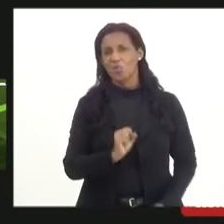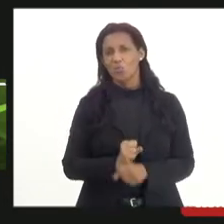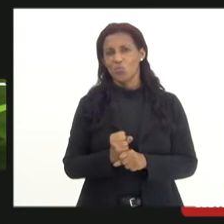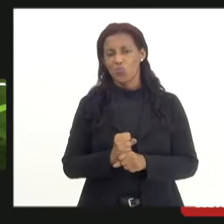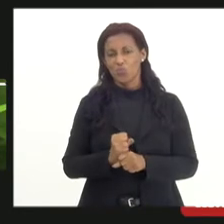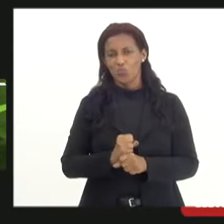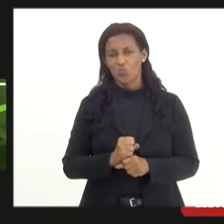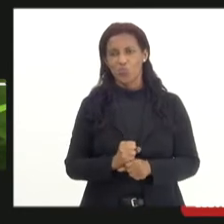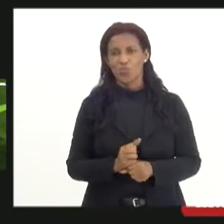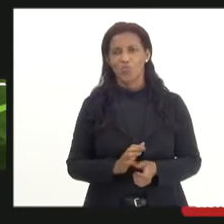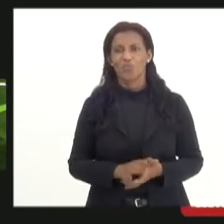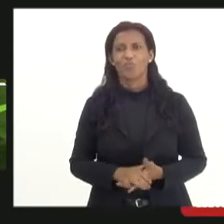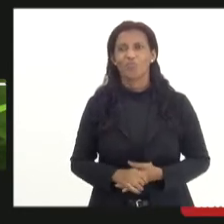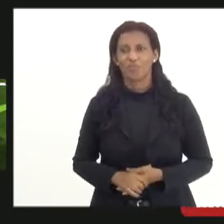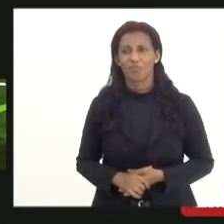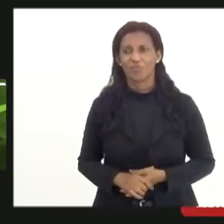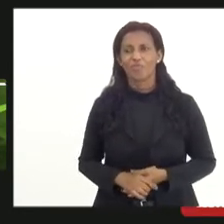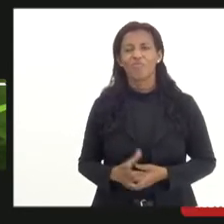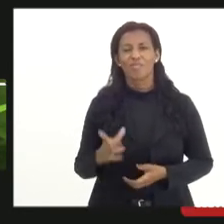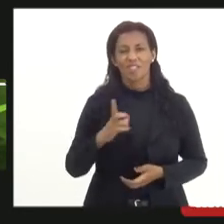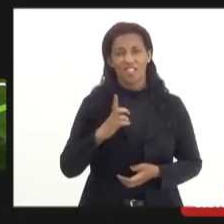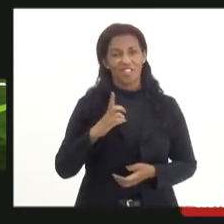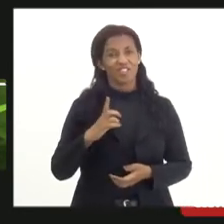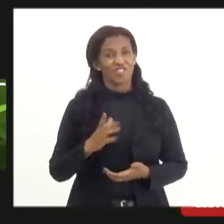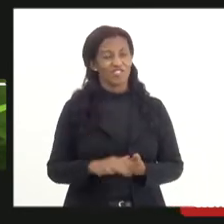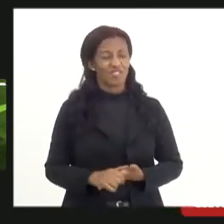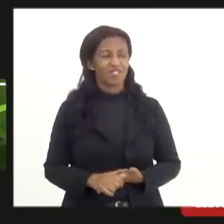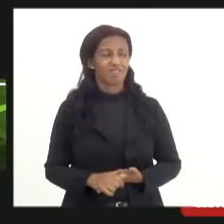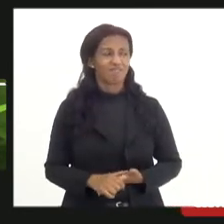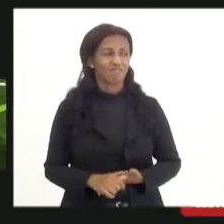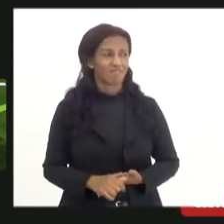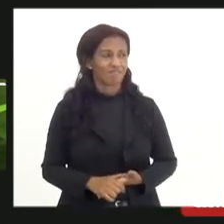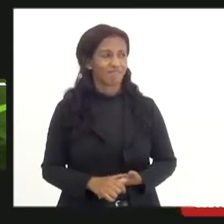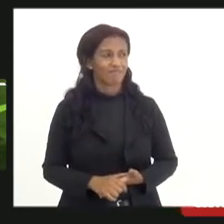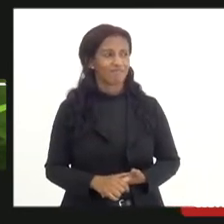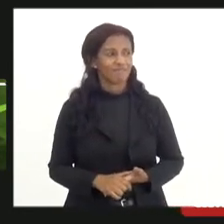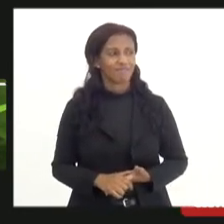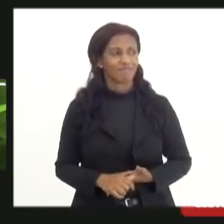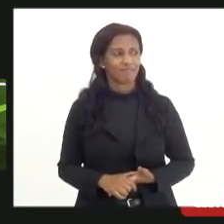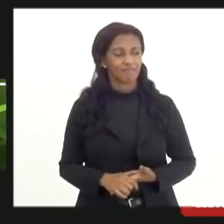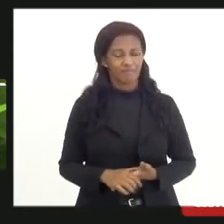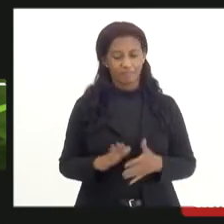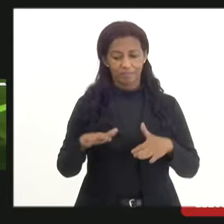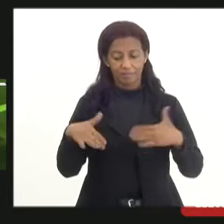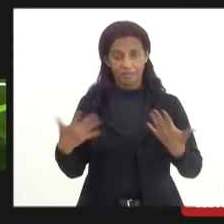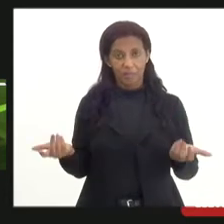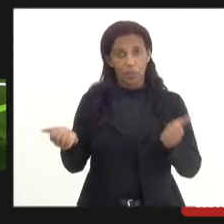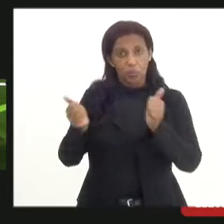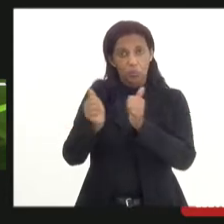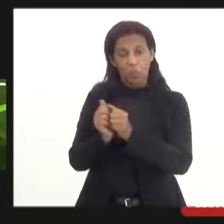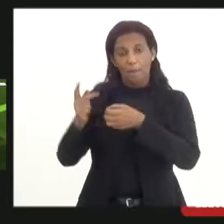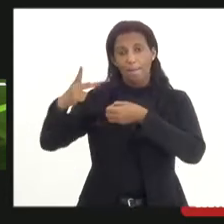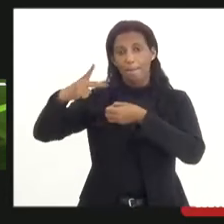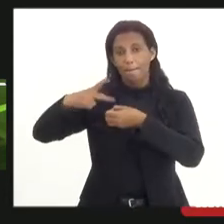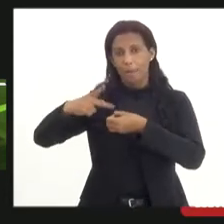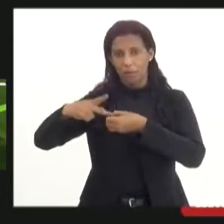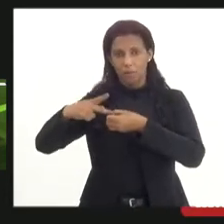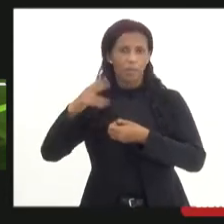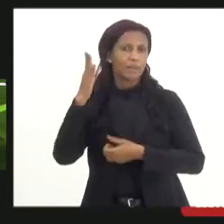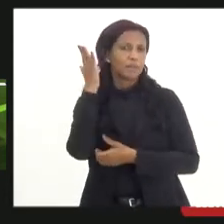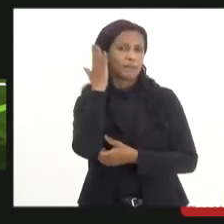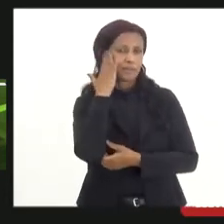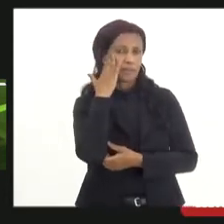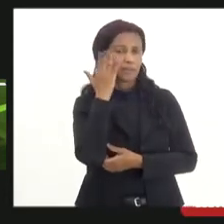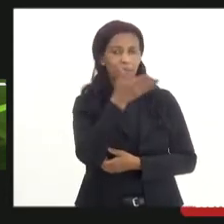né, a gente tem essa perspectiva, né, ou mais. Então, juntamente com a Petrobras, a gente sabe que